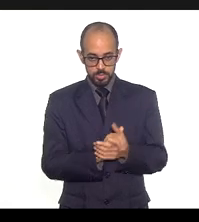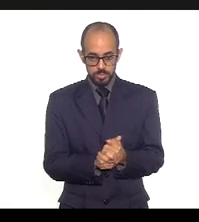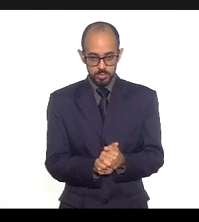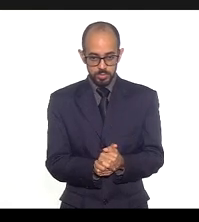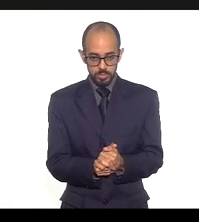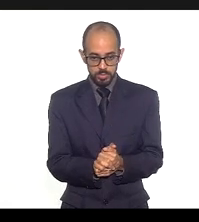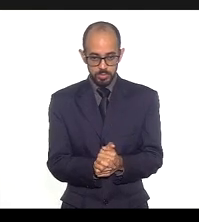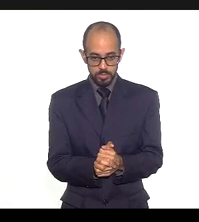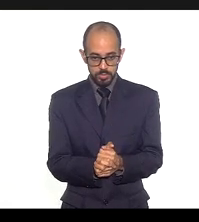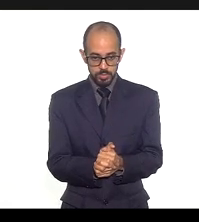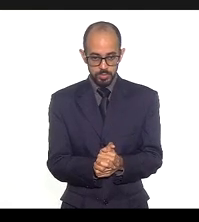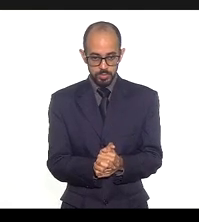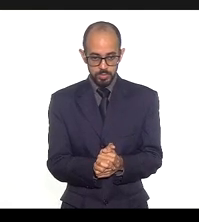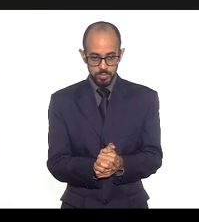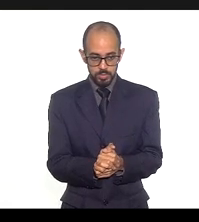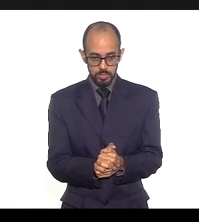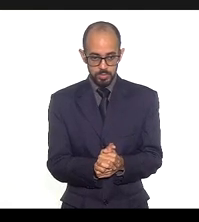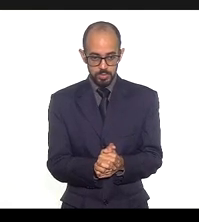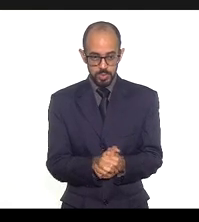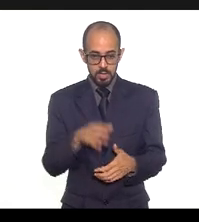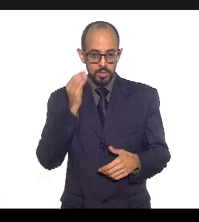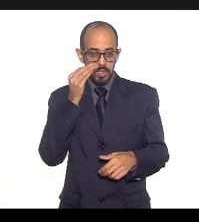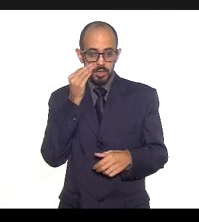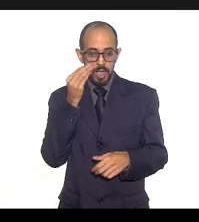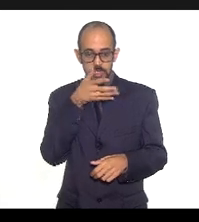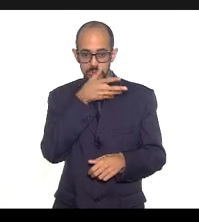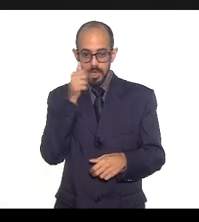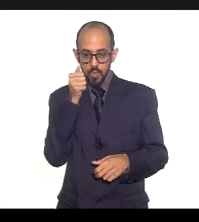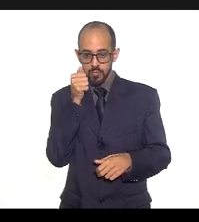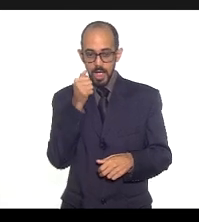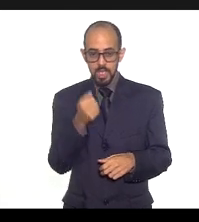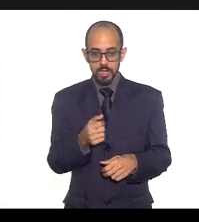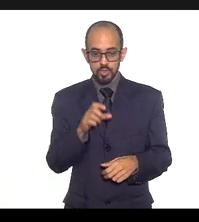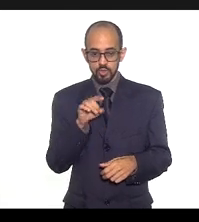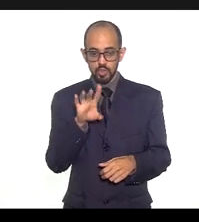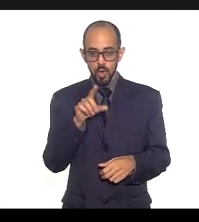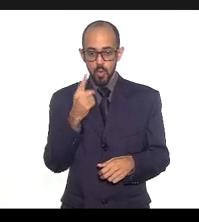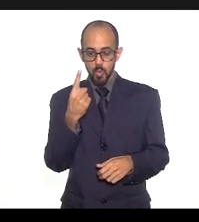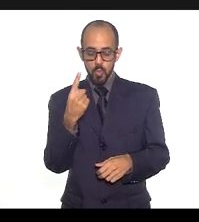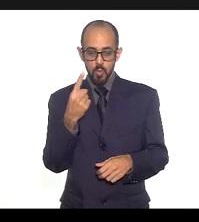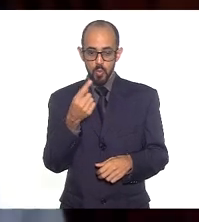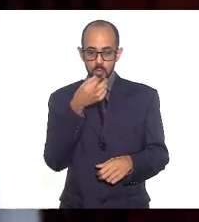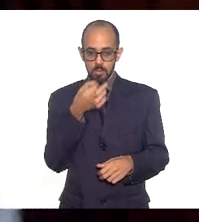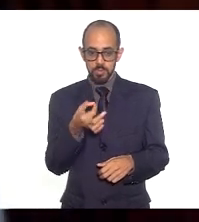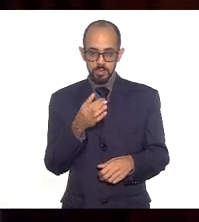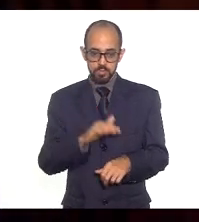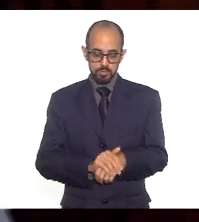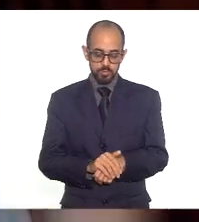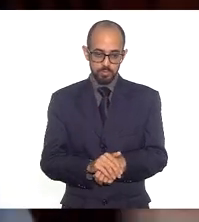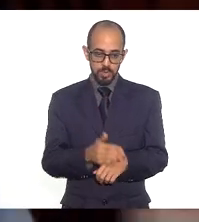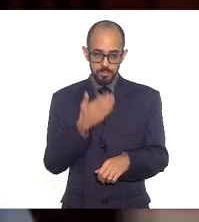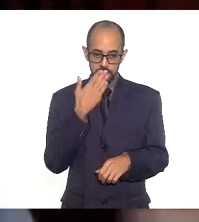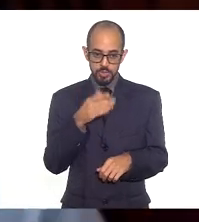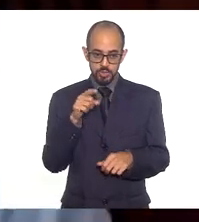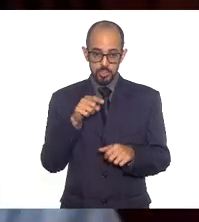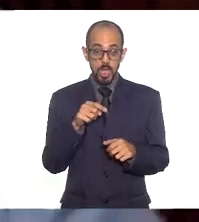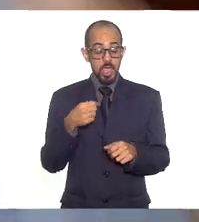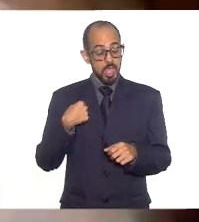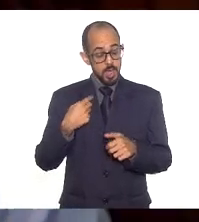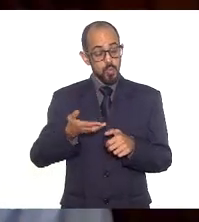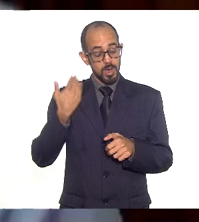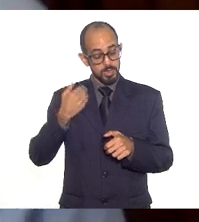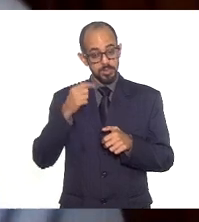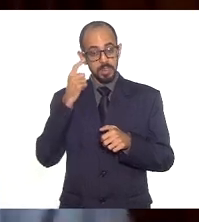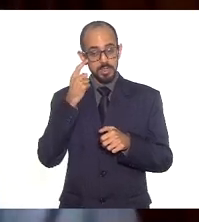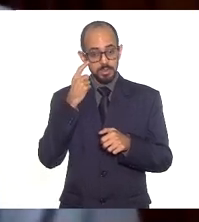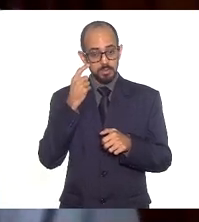gente tentar salvar um parecer só. Eu ia pedir, na verdade, eu ia fazer um pedido de vista para tentar colocar